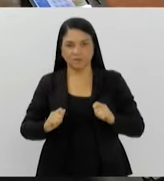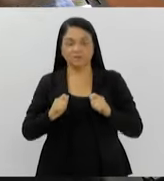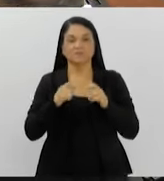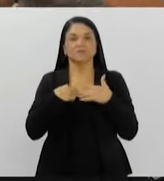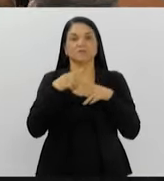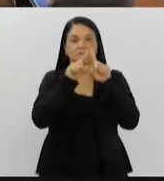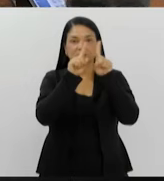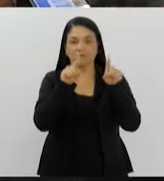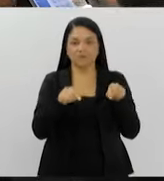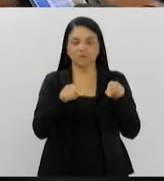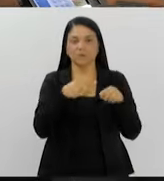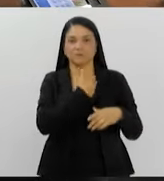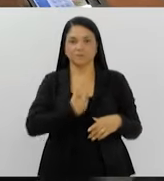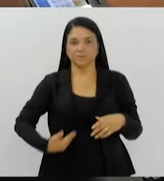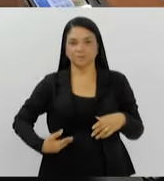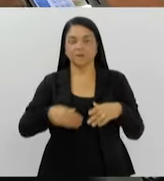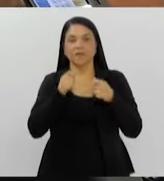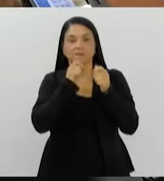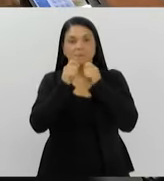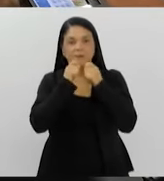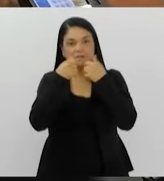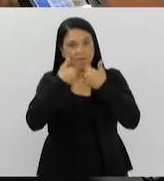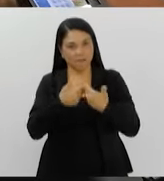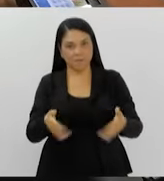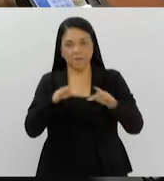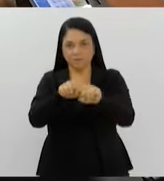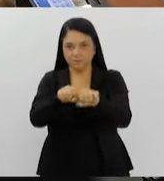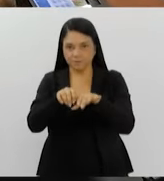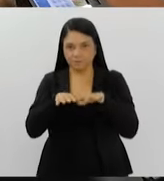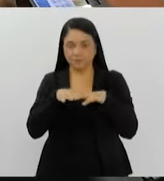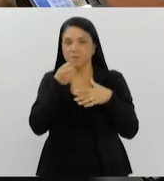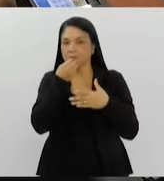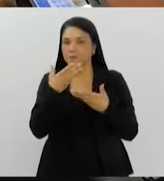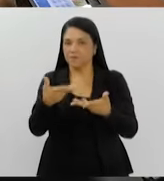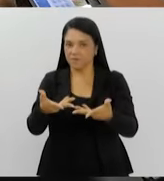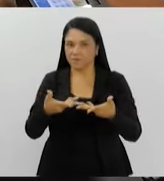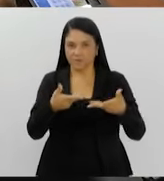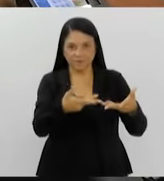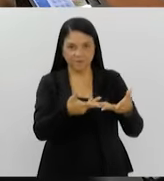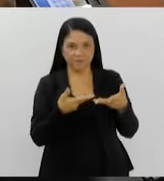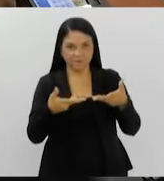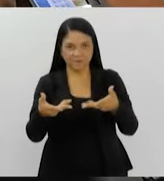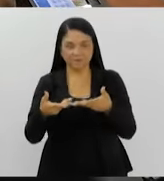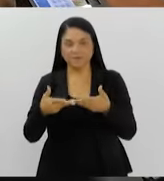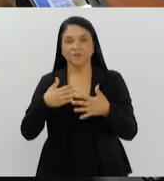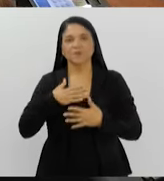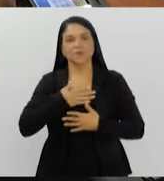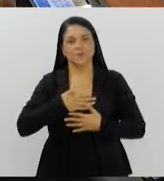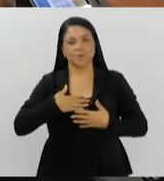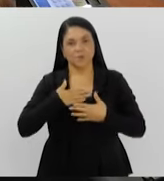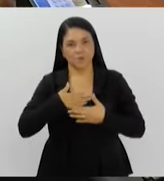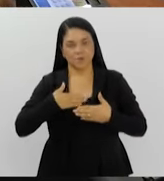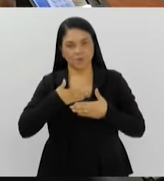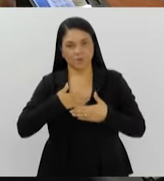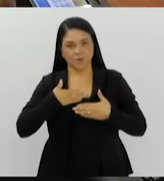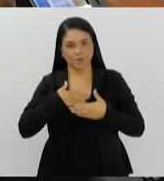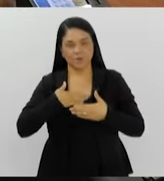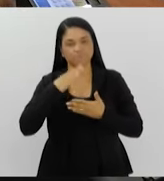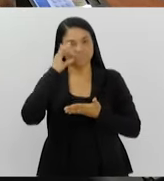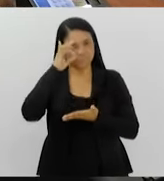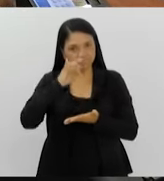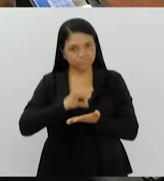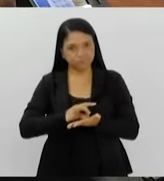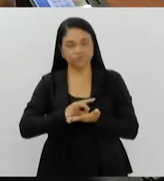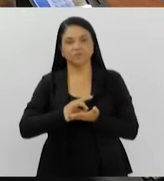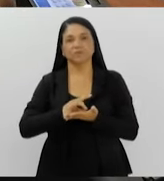presente imprensa está reaberta a sessão sejam todos bem-vindos gostaria de confirmar Dr